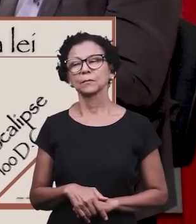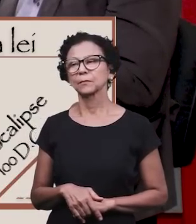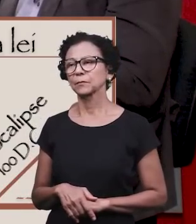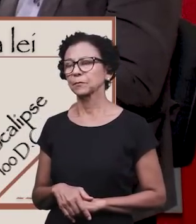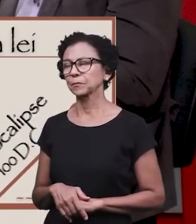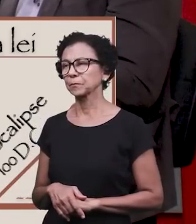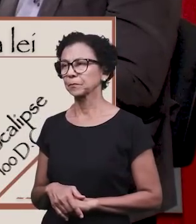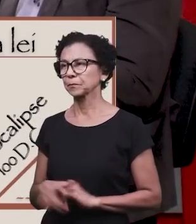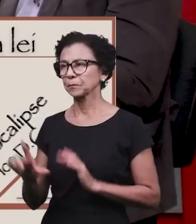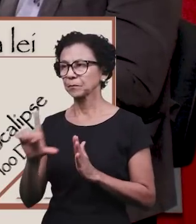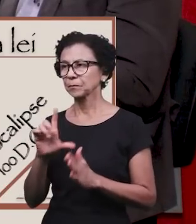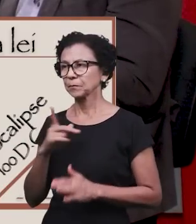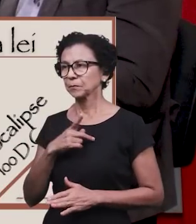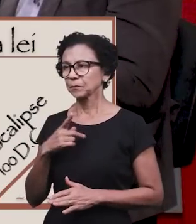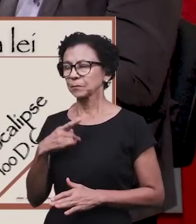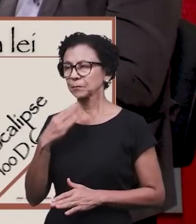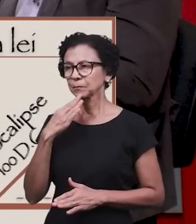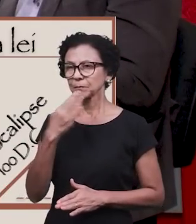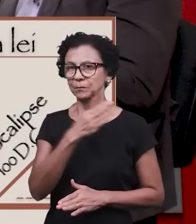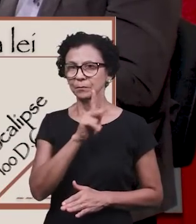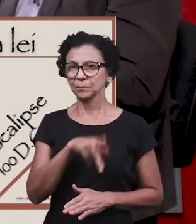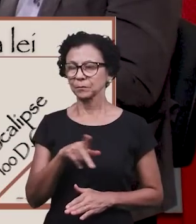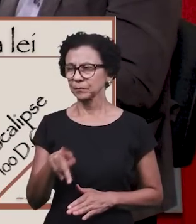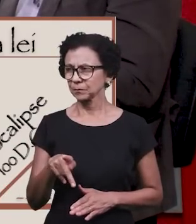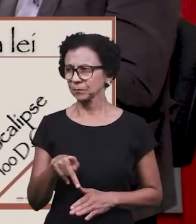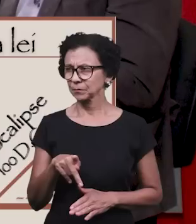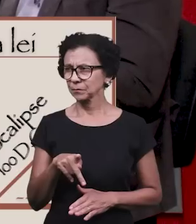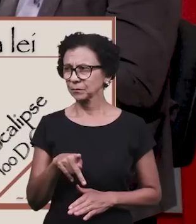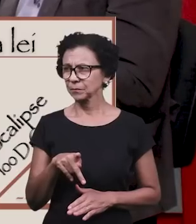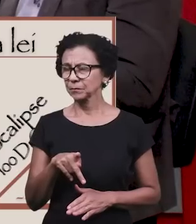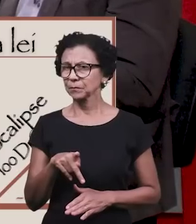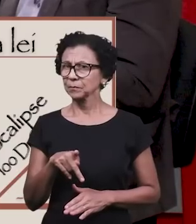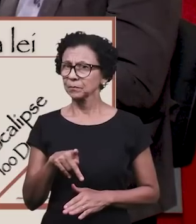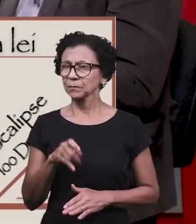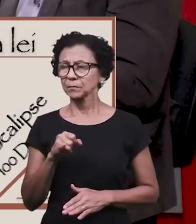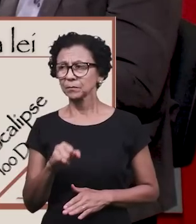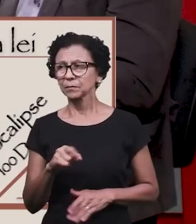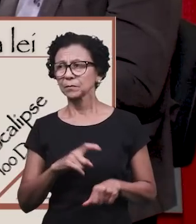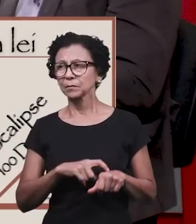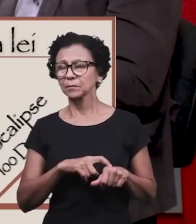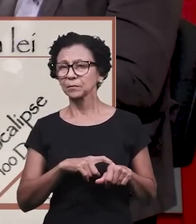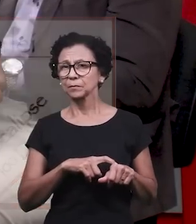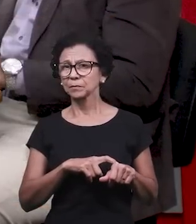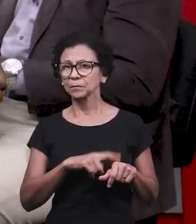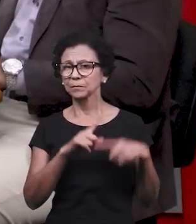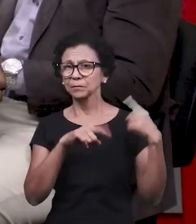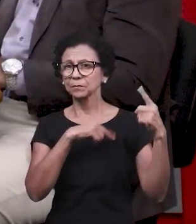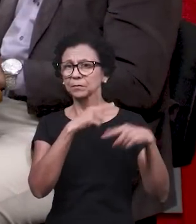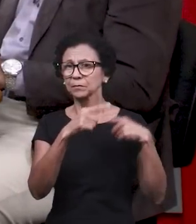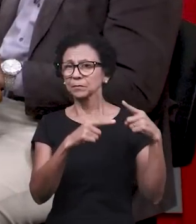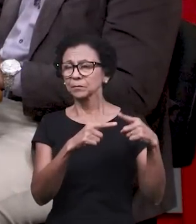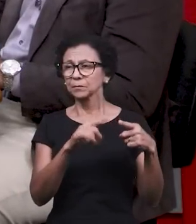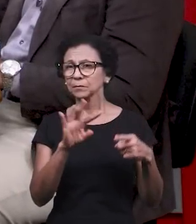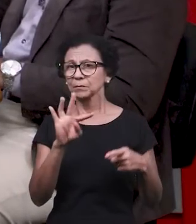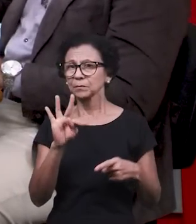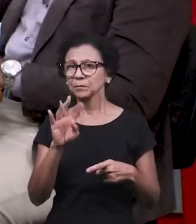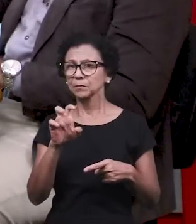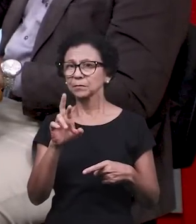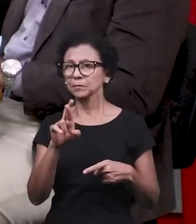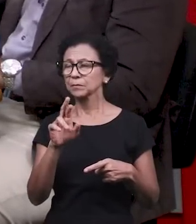anos. De Adão a Abraão, de Abraão a Jesus mais 2.000 anos, e de Jesus até agora, o Senhor Jesus até